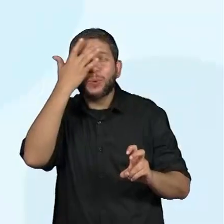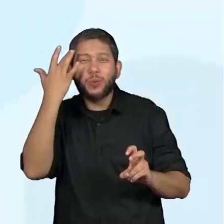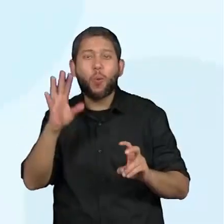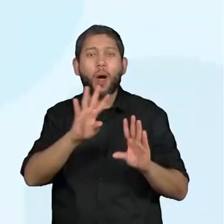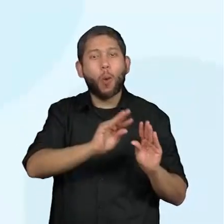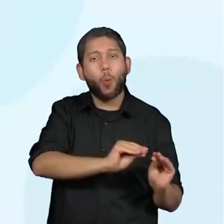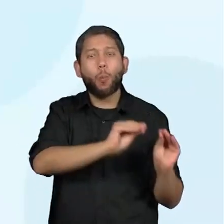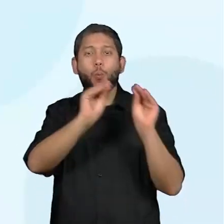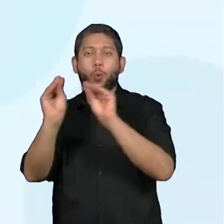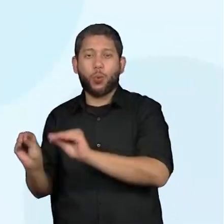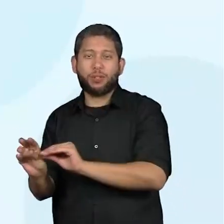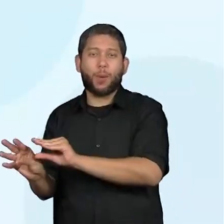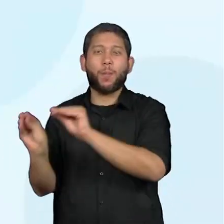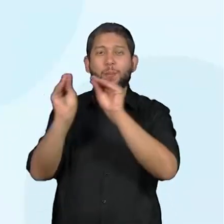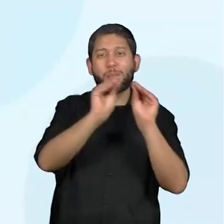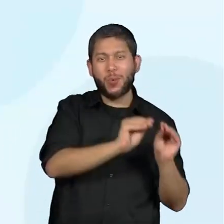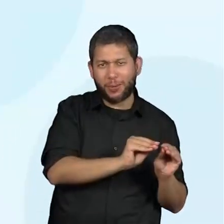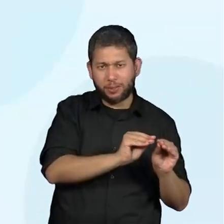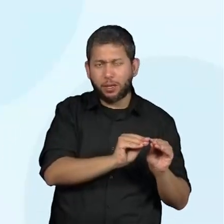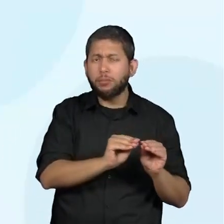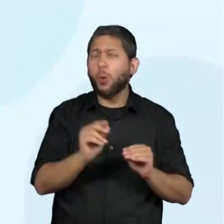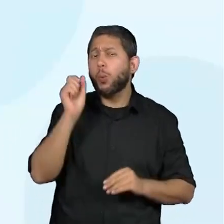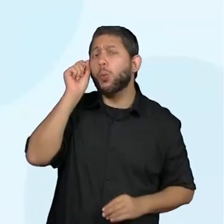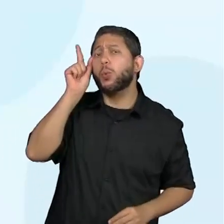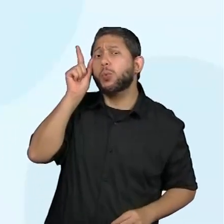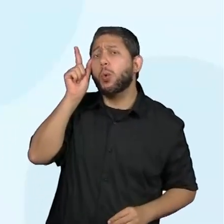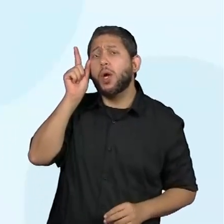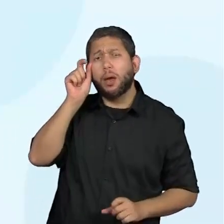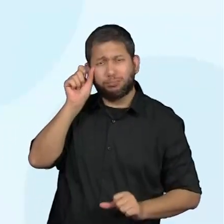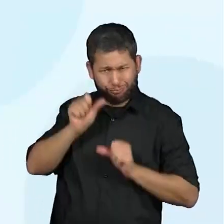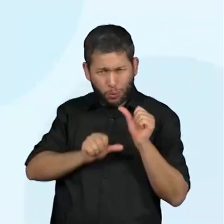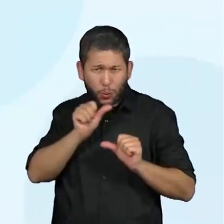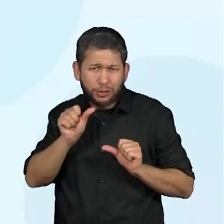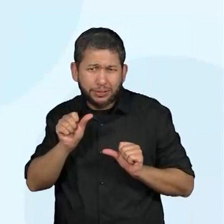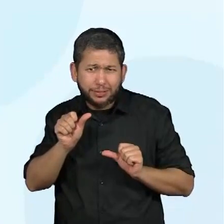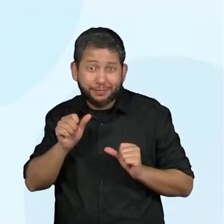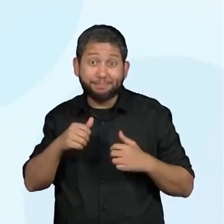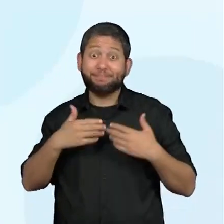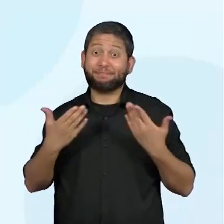Genoveva. E a habilidade da aula de hoje? É F03